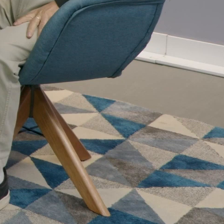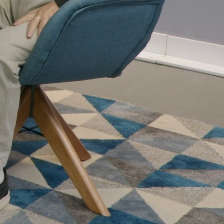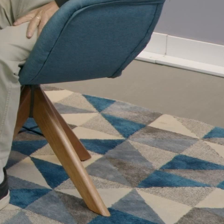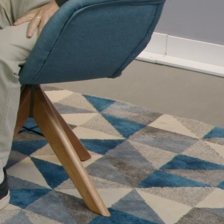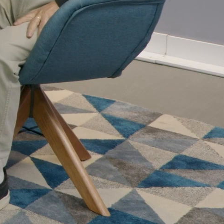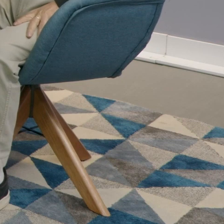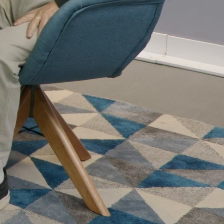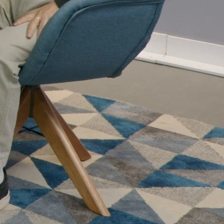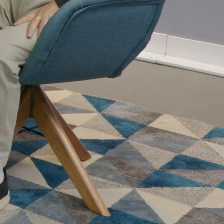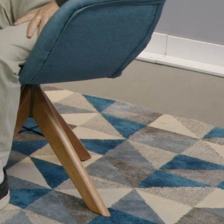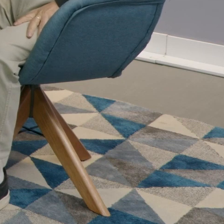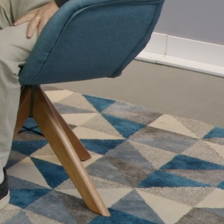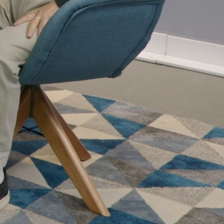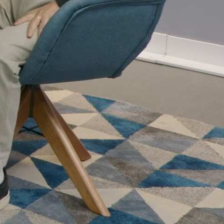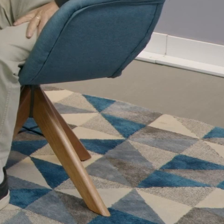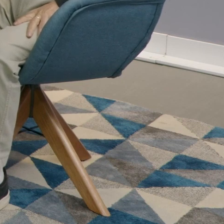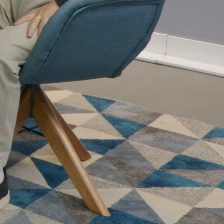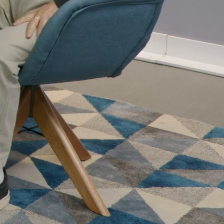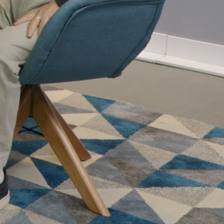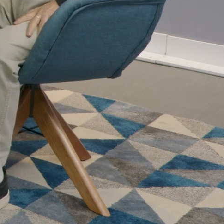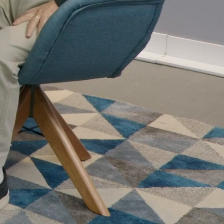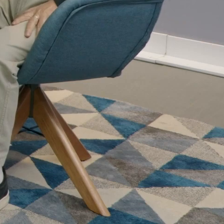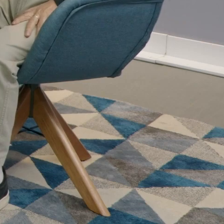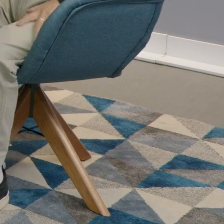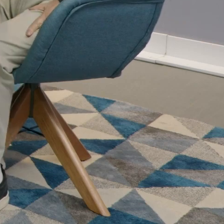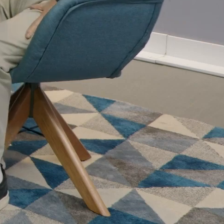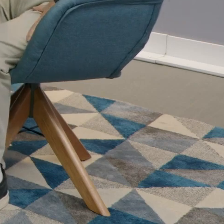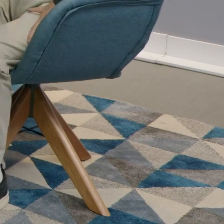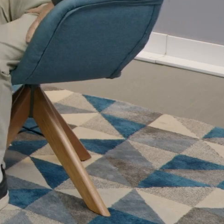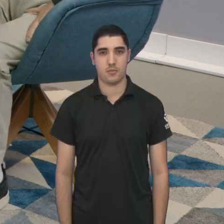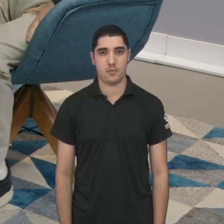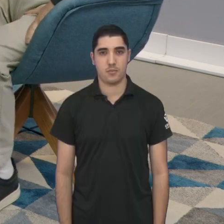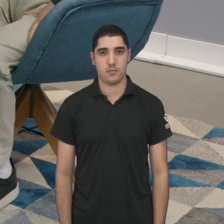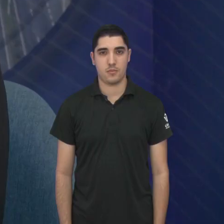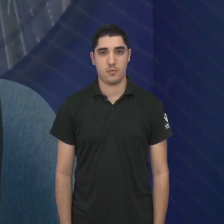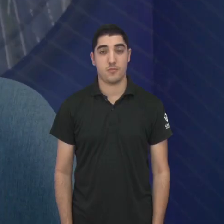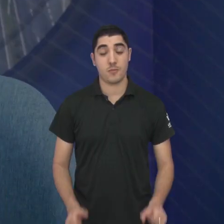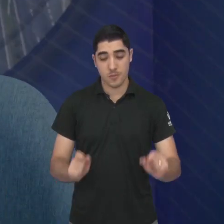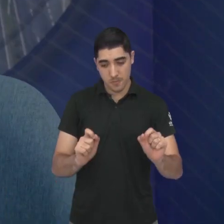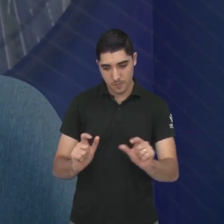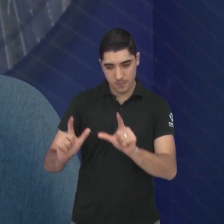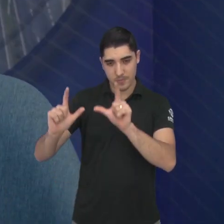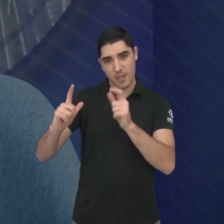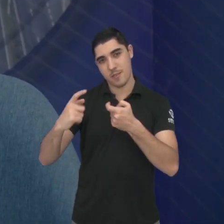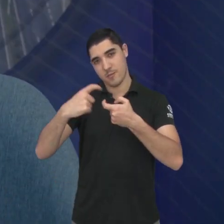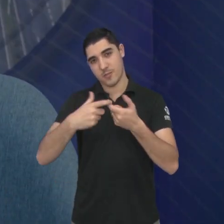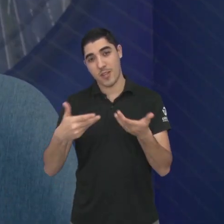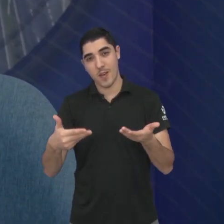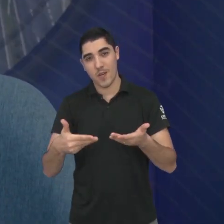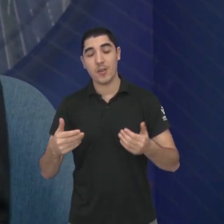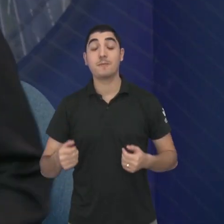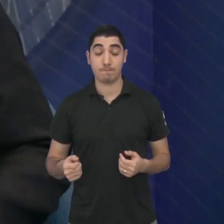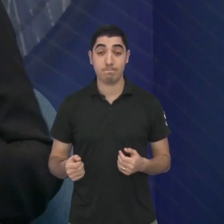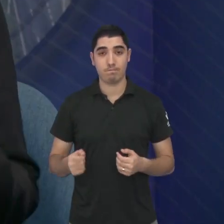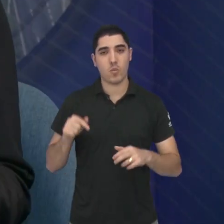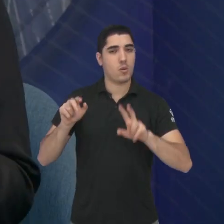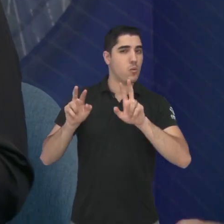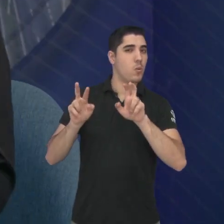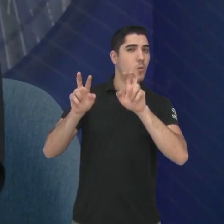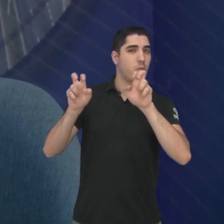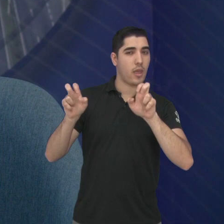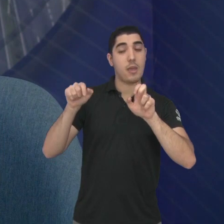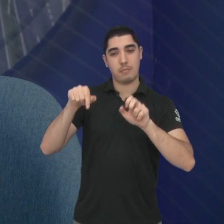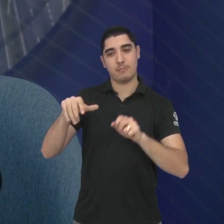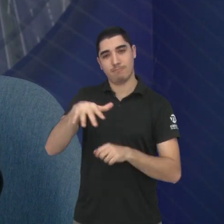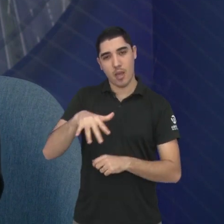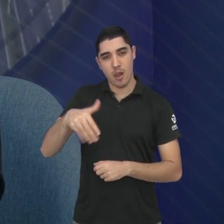Estamos de volta com Diálogos da Cidade, hoje abordando a